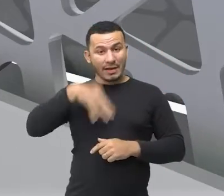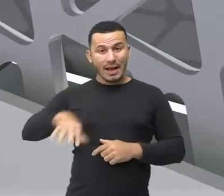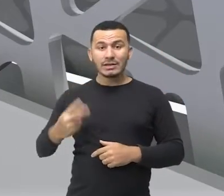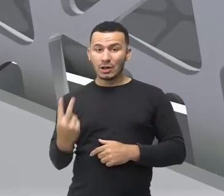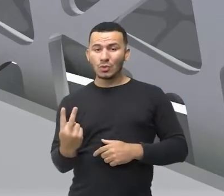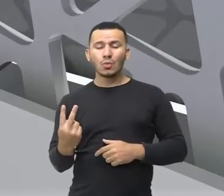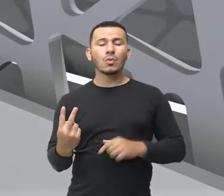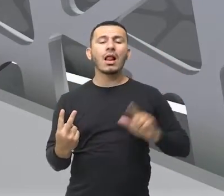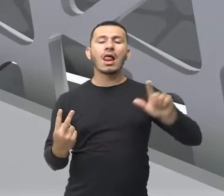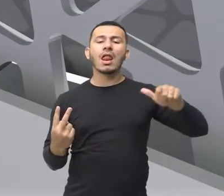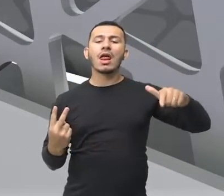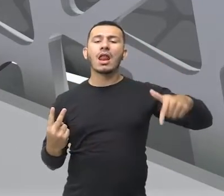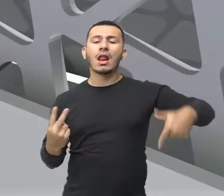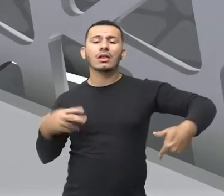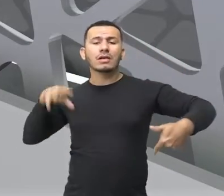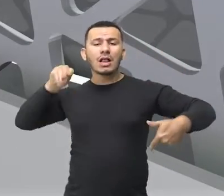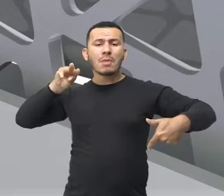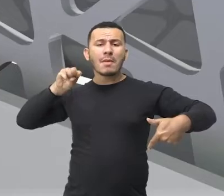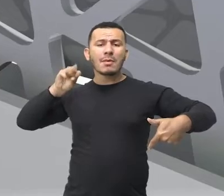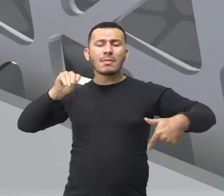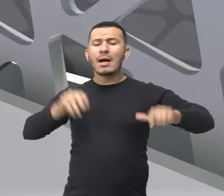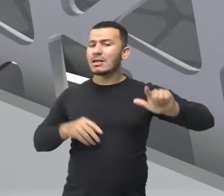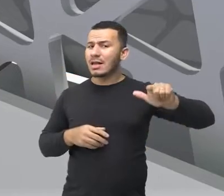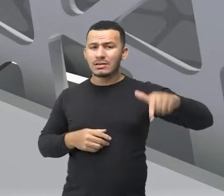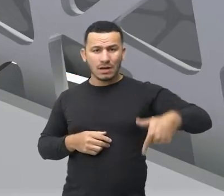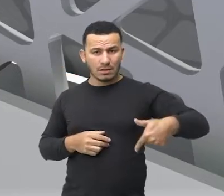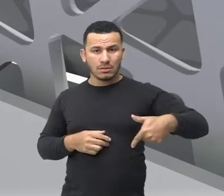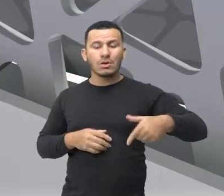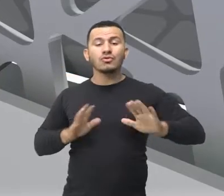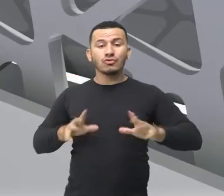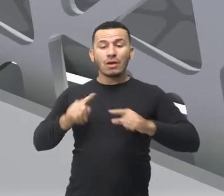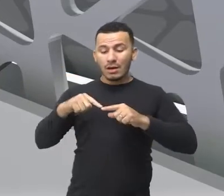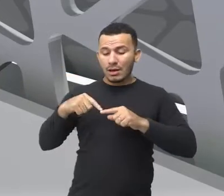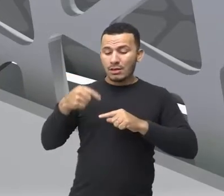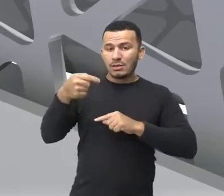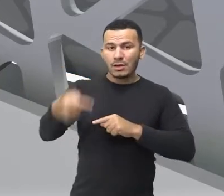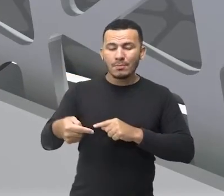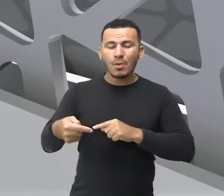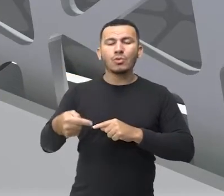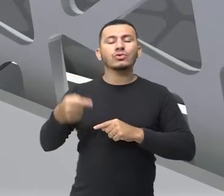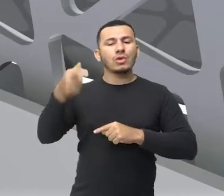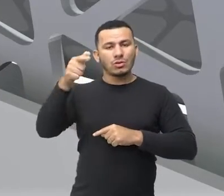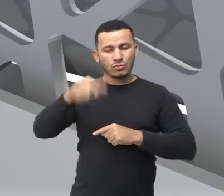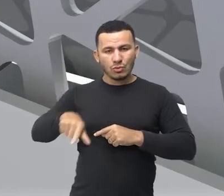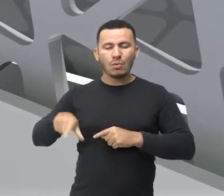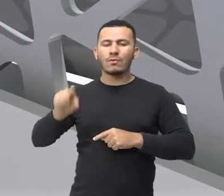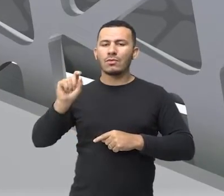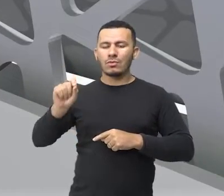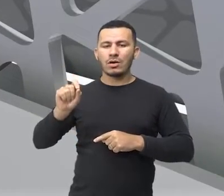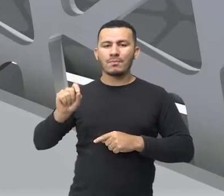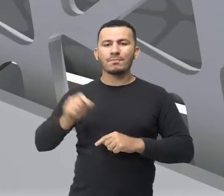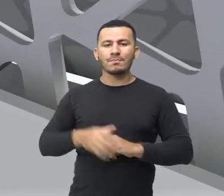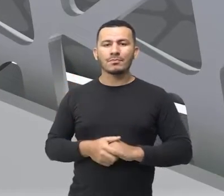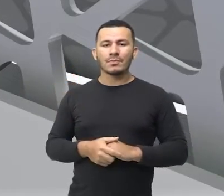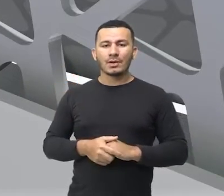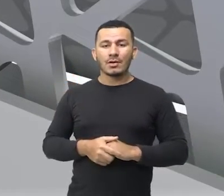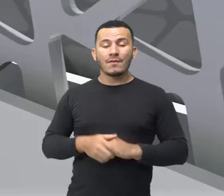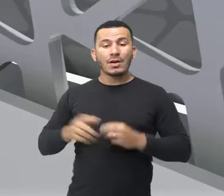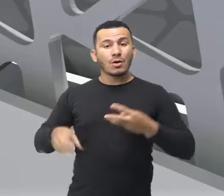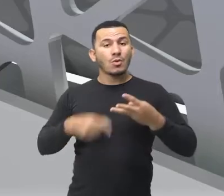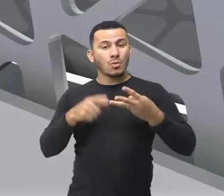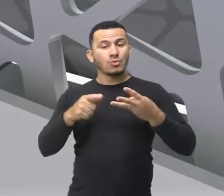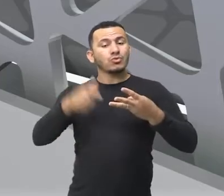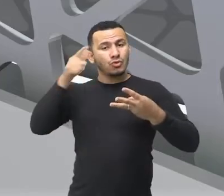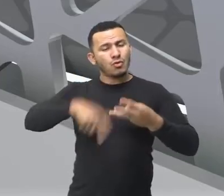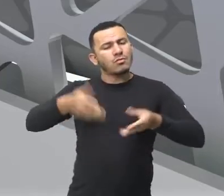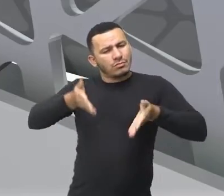crianças atrasaram o desenvolvimento da fala. E aí, depois, aconteceu o quê? Aconteceu que